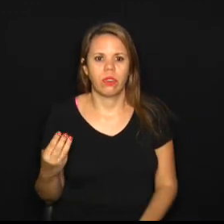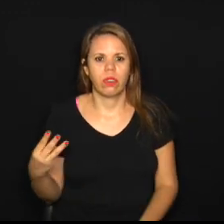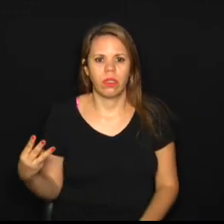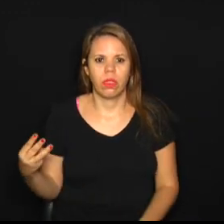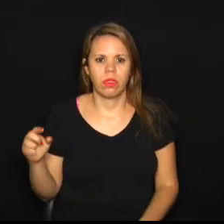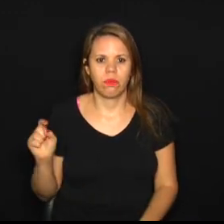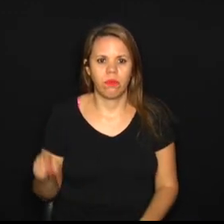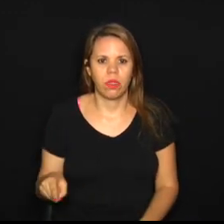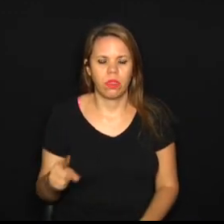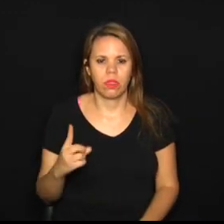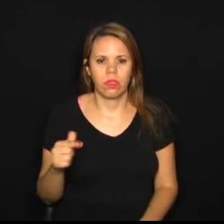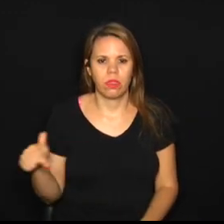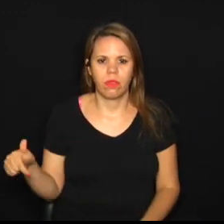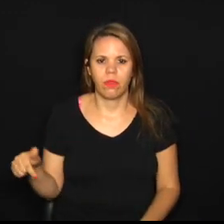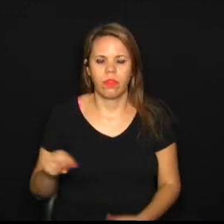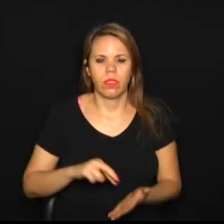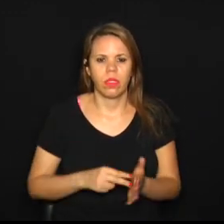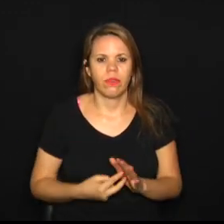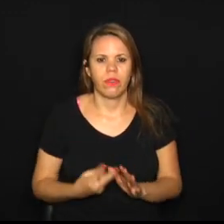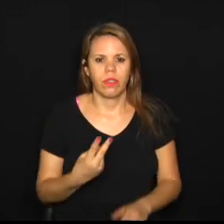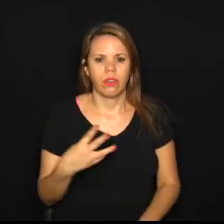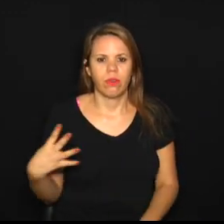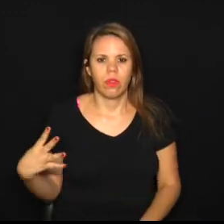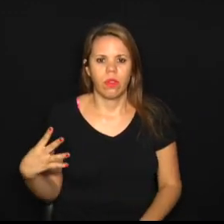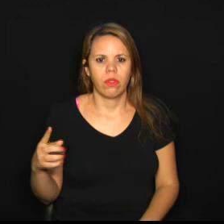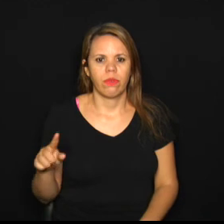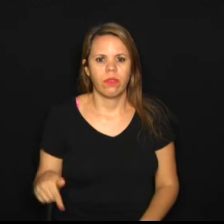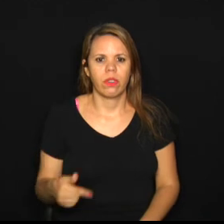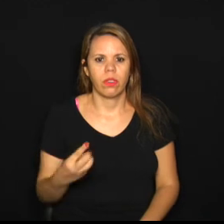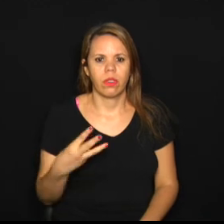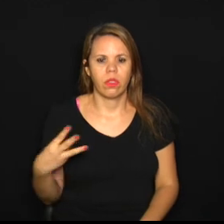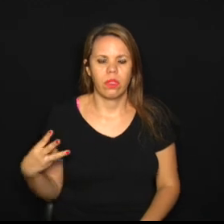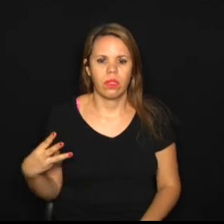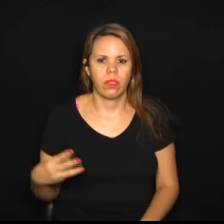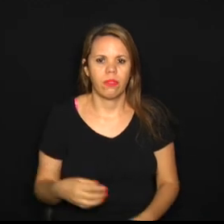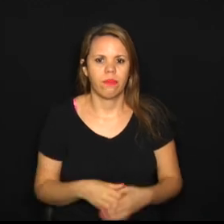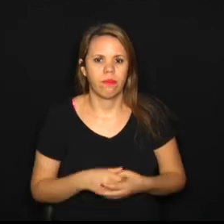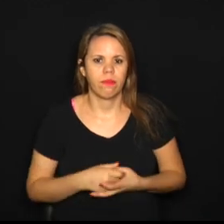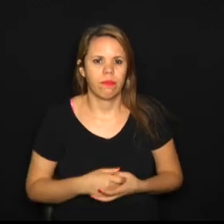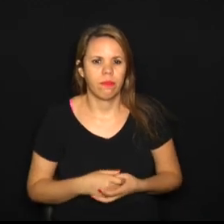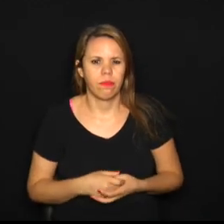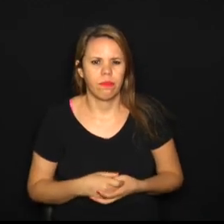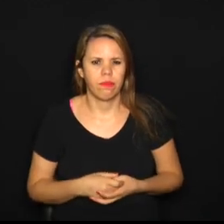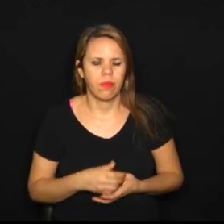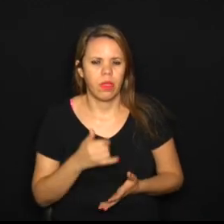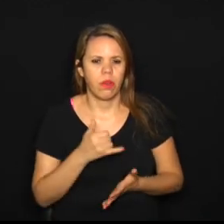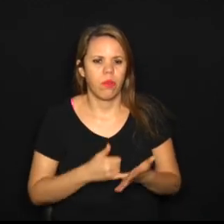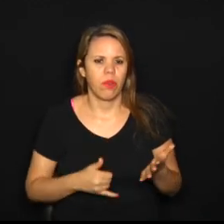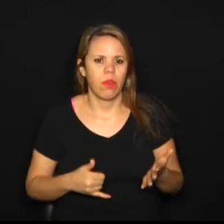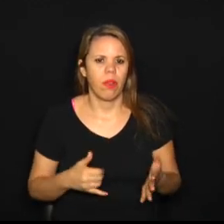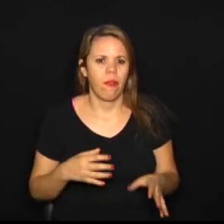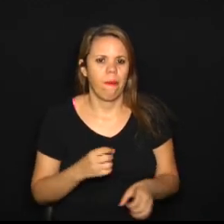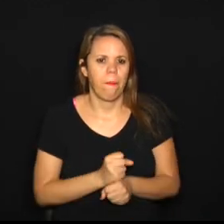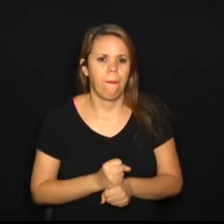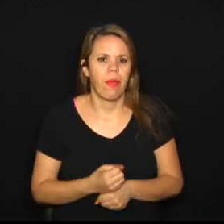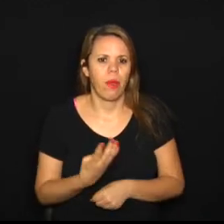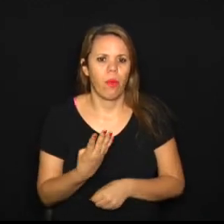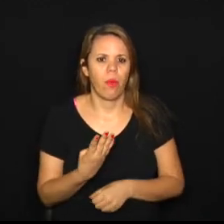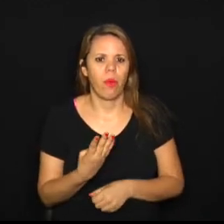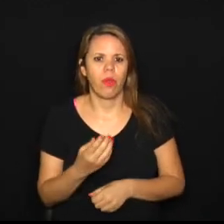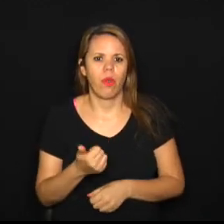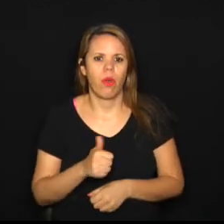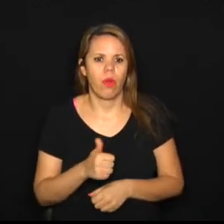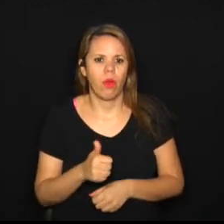967.883.712, que representa 24,13% das receitas de impostos. As receitas de impostos foram de